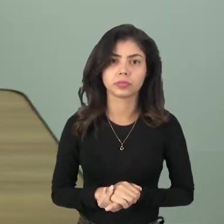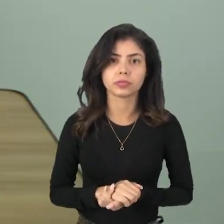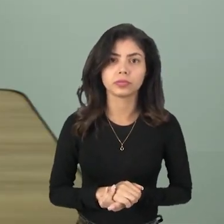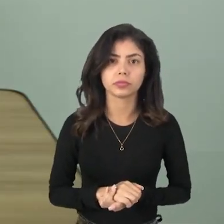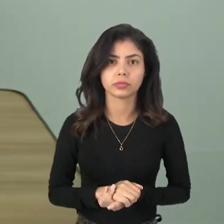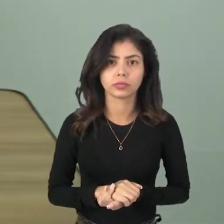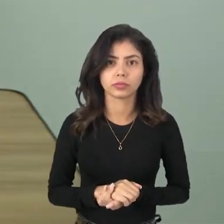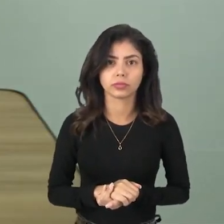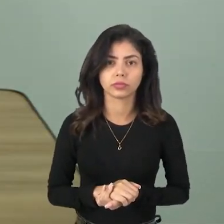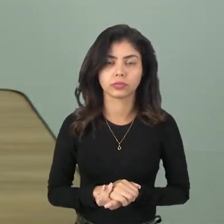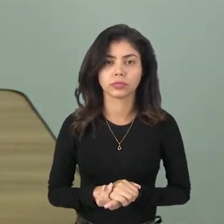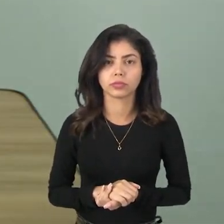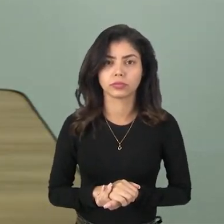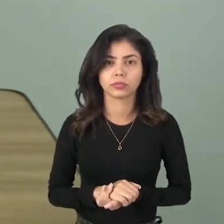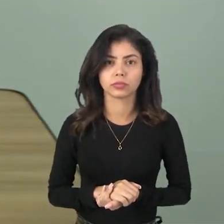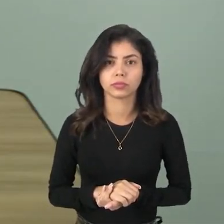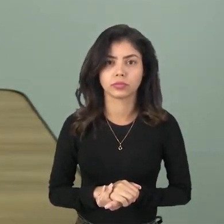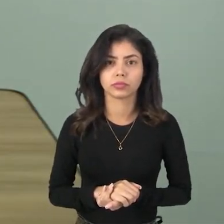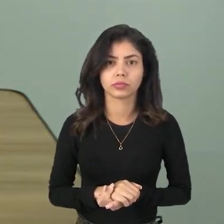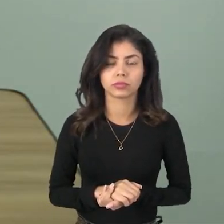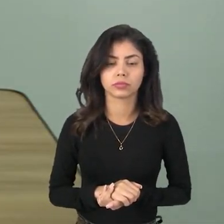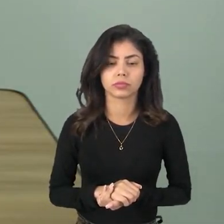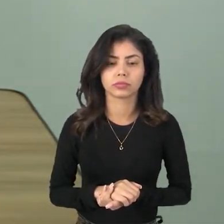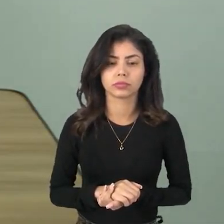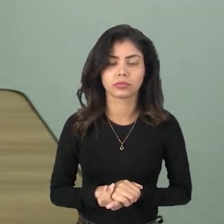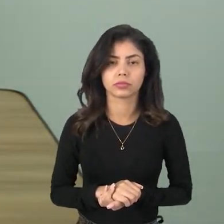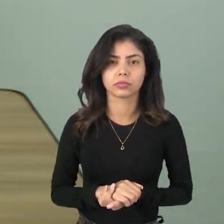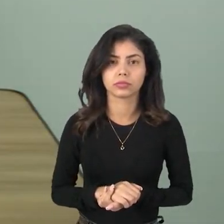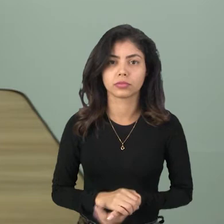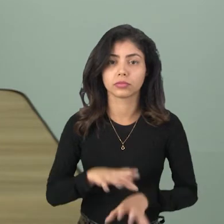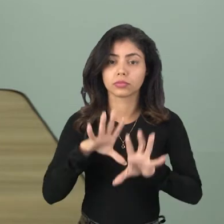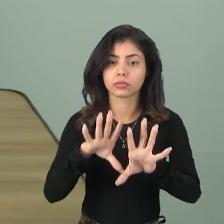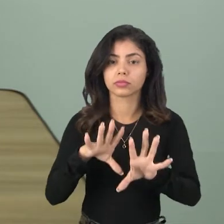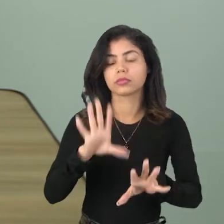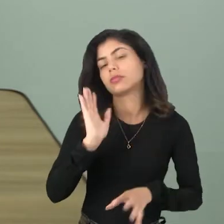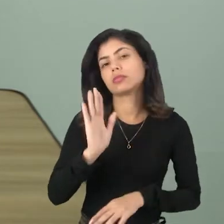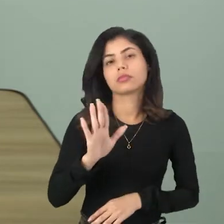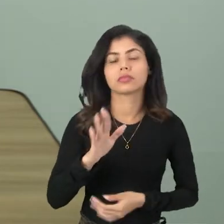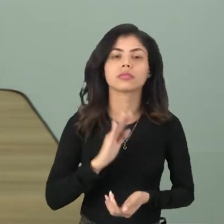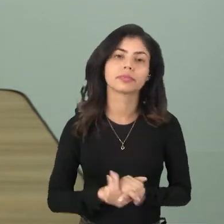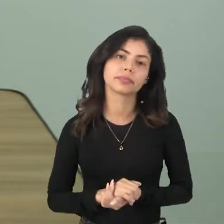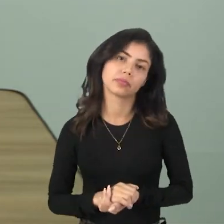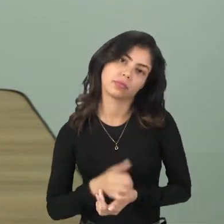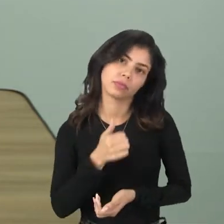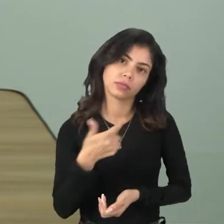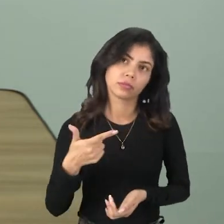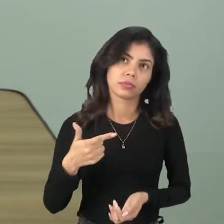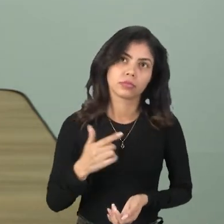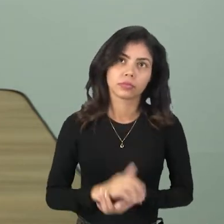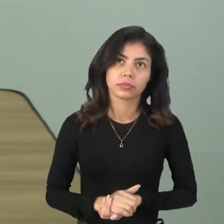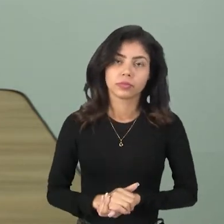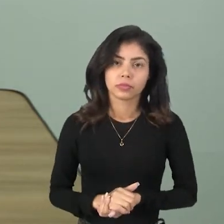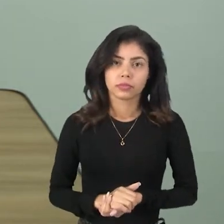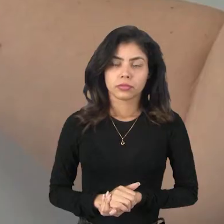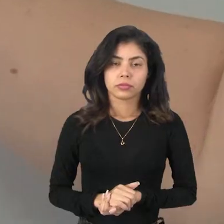para a gente poder ver como ficou aqui é aquele já pegou 12